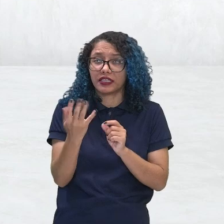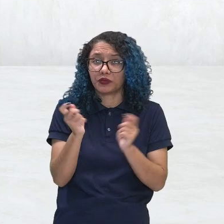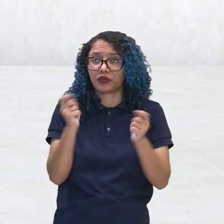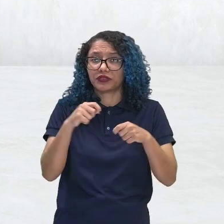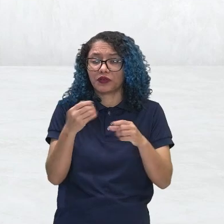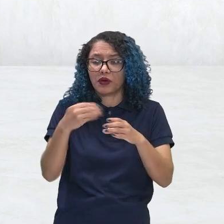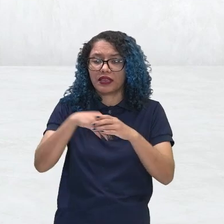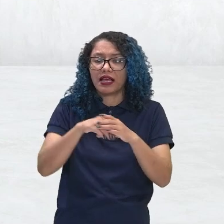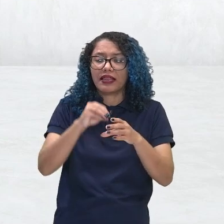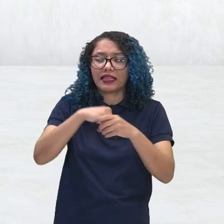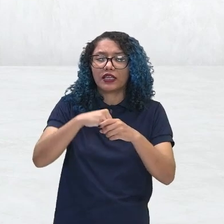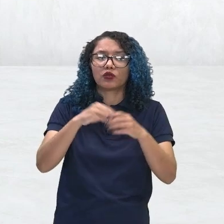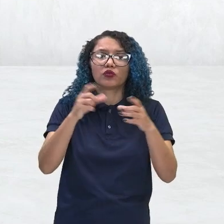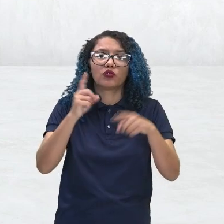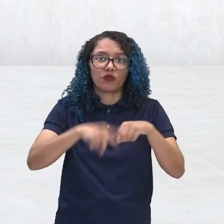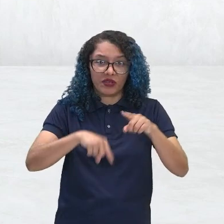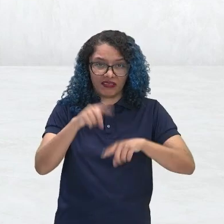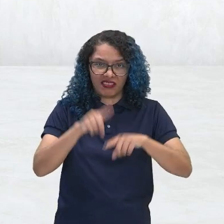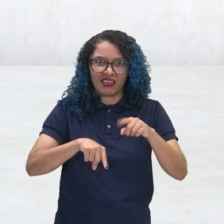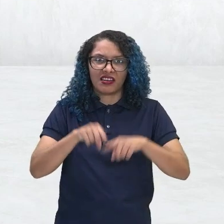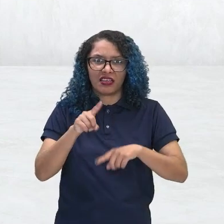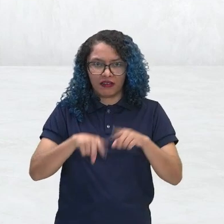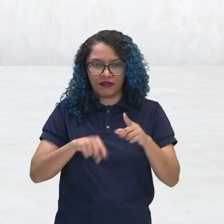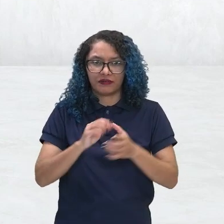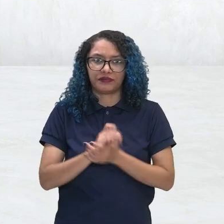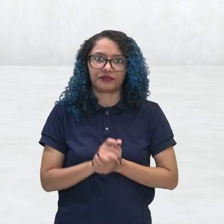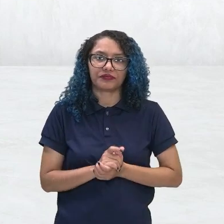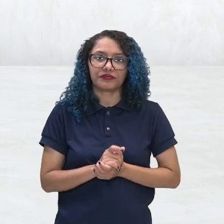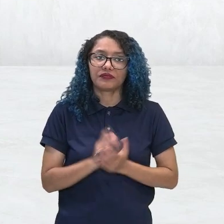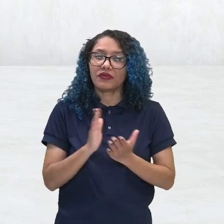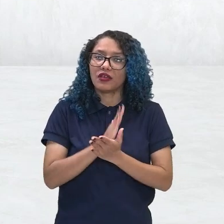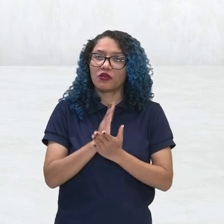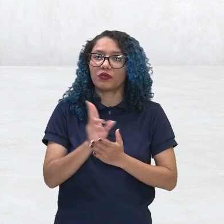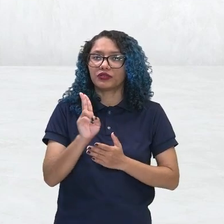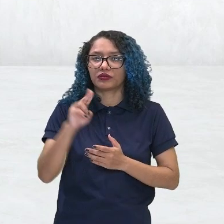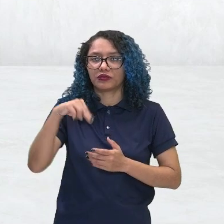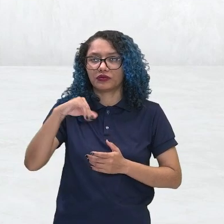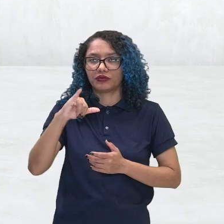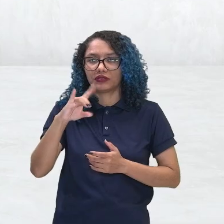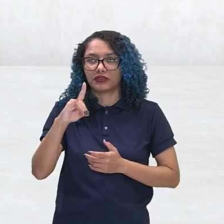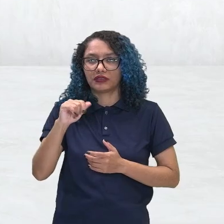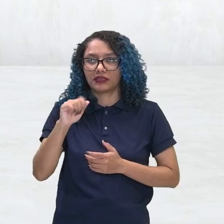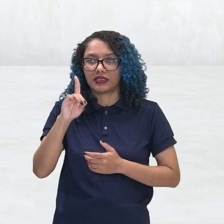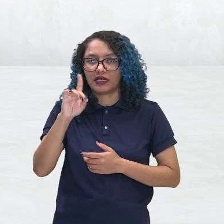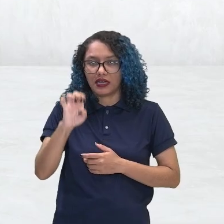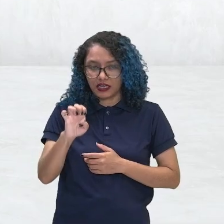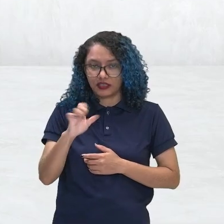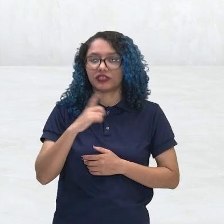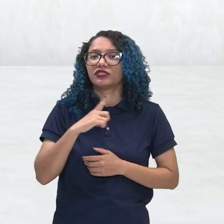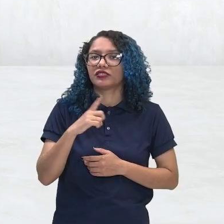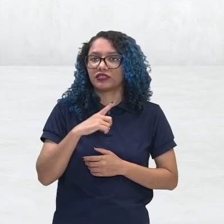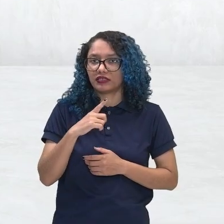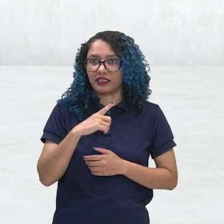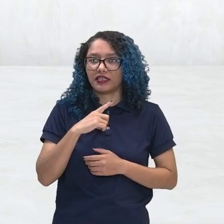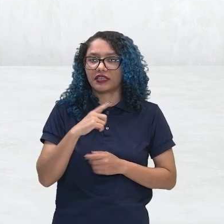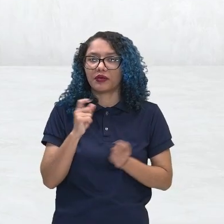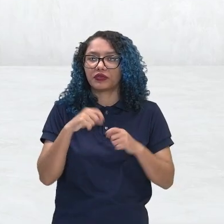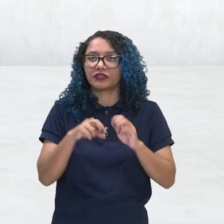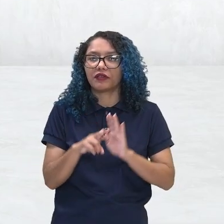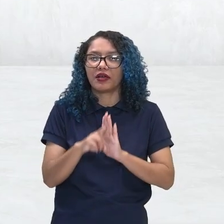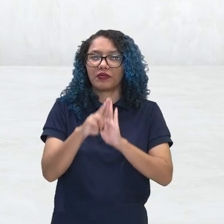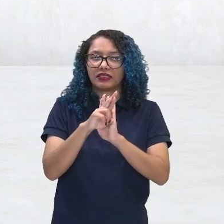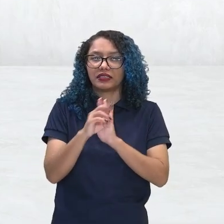geométrico. E essa capacidade, existem ali unidades de medidas que representam, não é? Que vem ali próximo ao